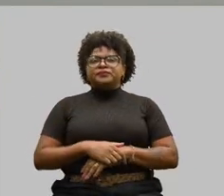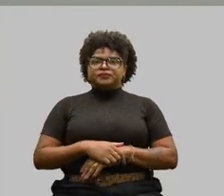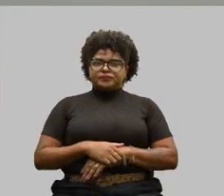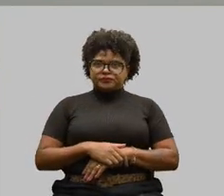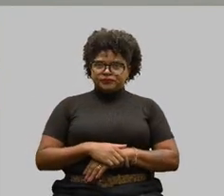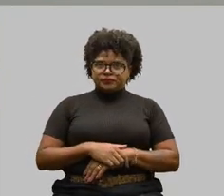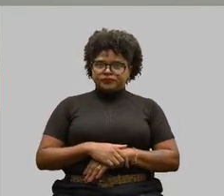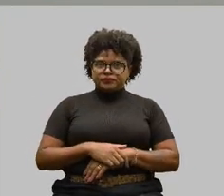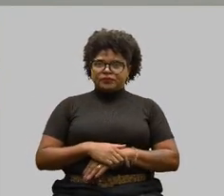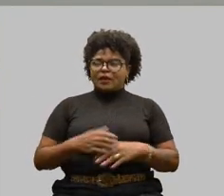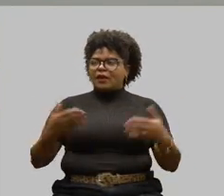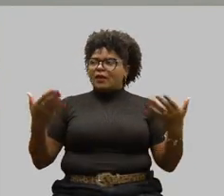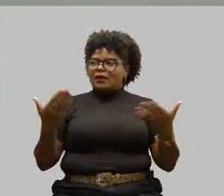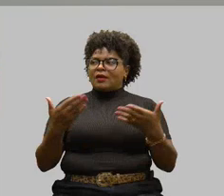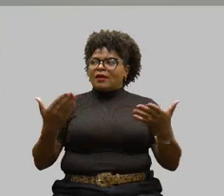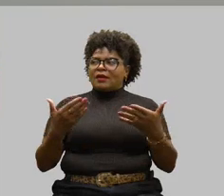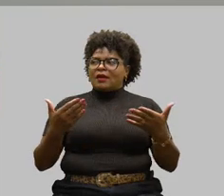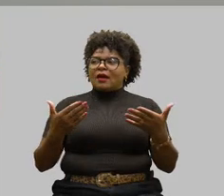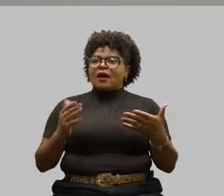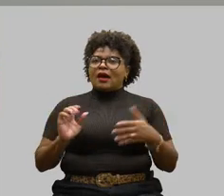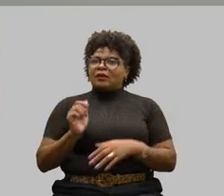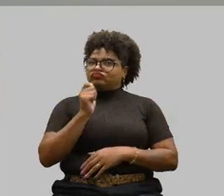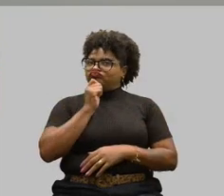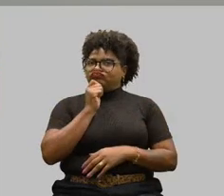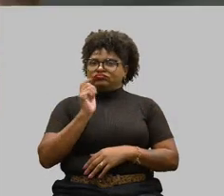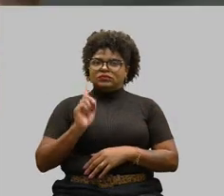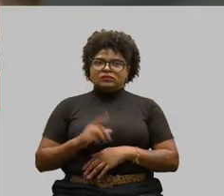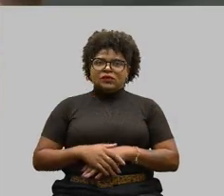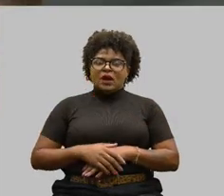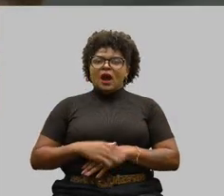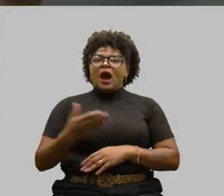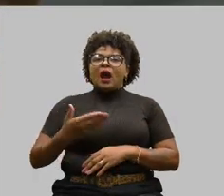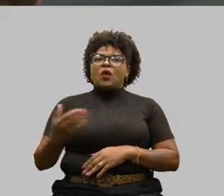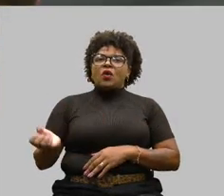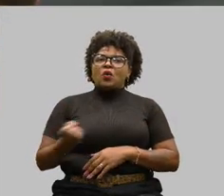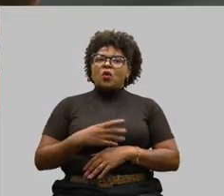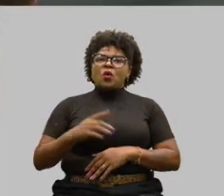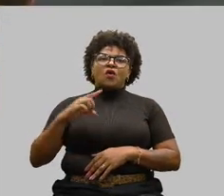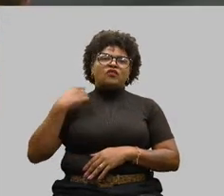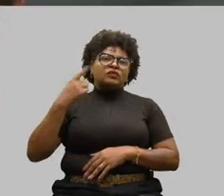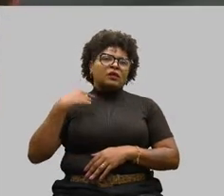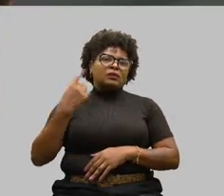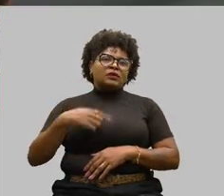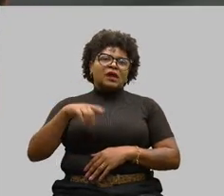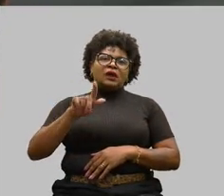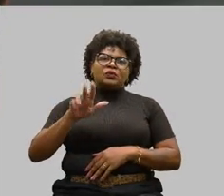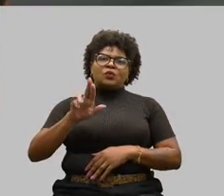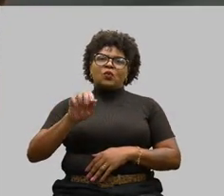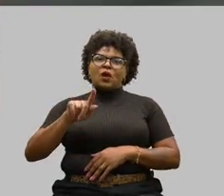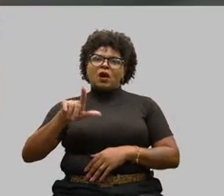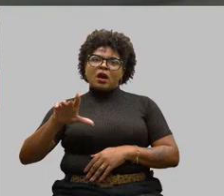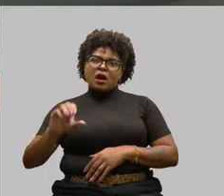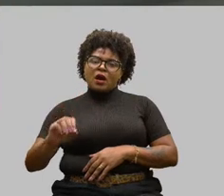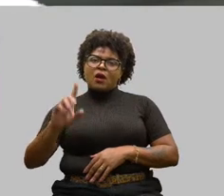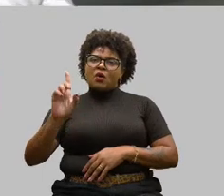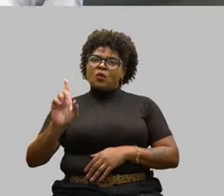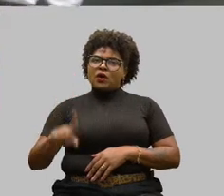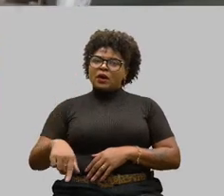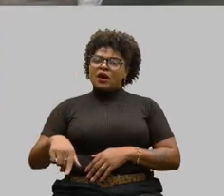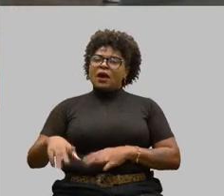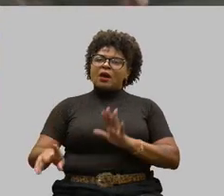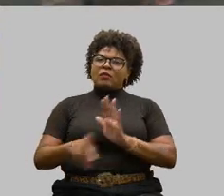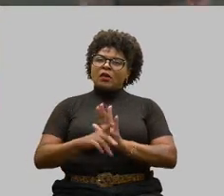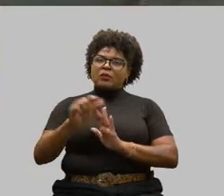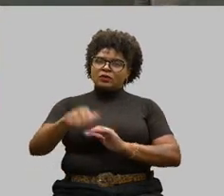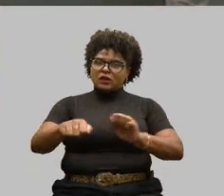passo a palavra agora ao nosso Nobre Deputado grego o autor desta audiência